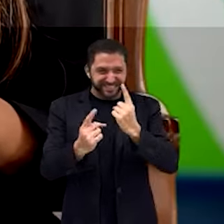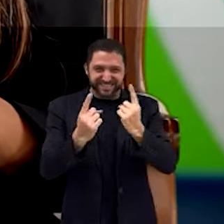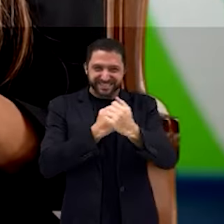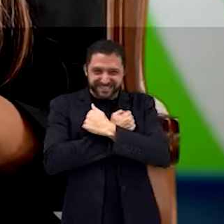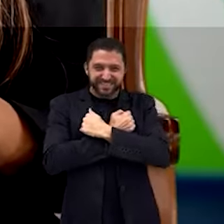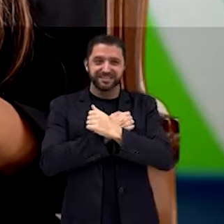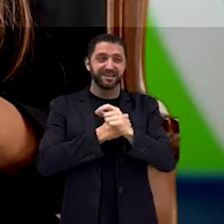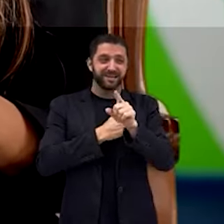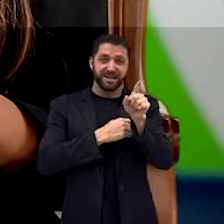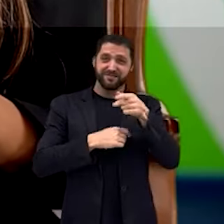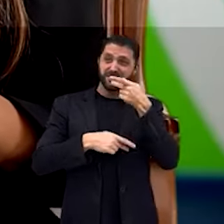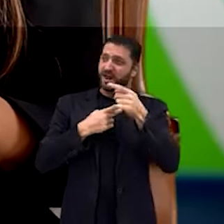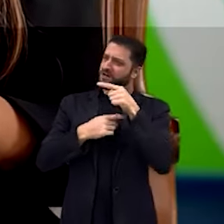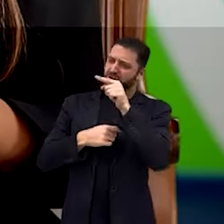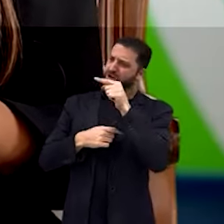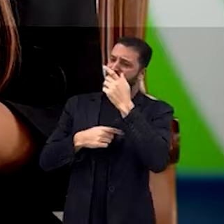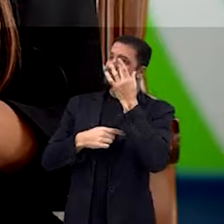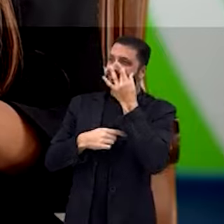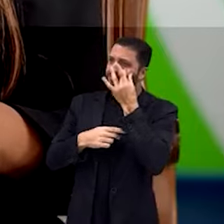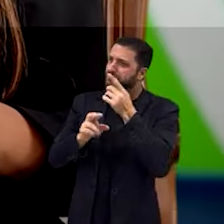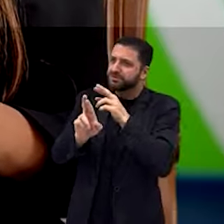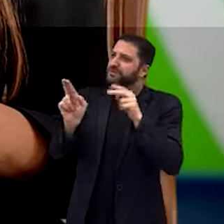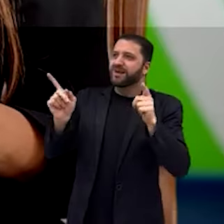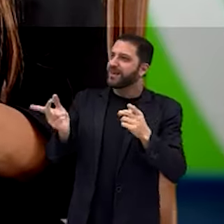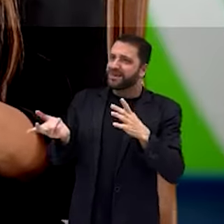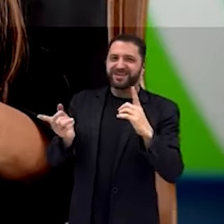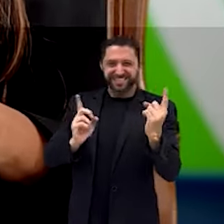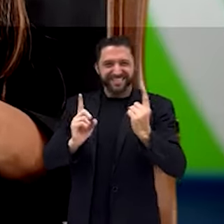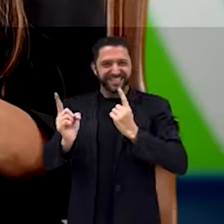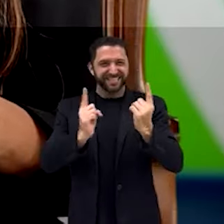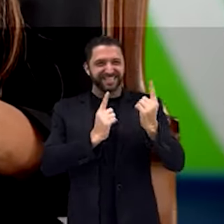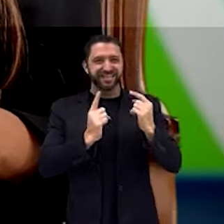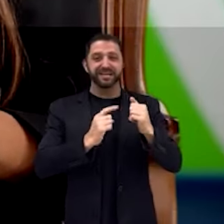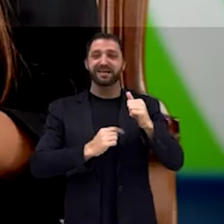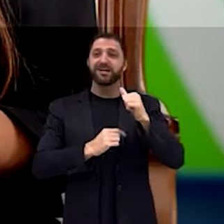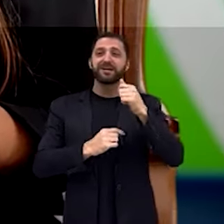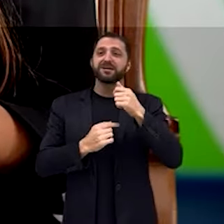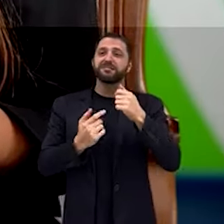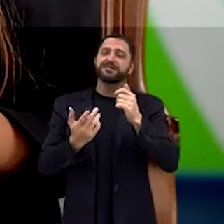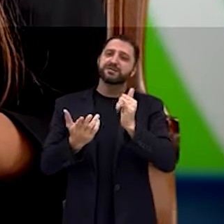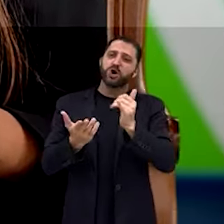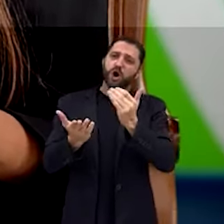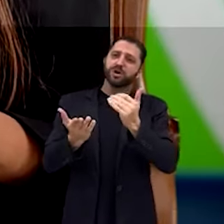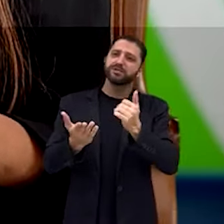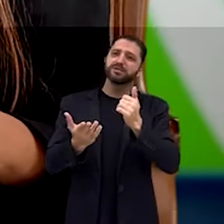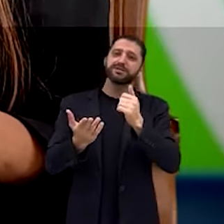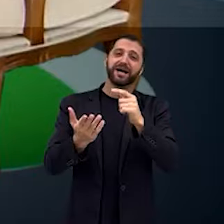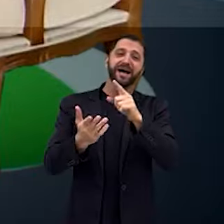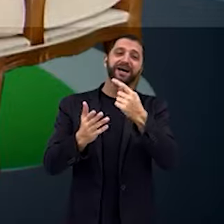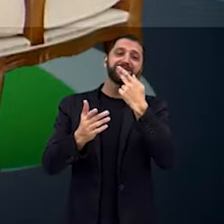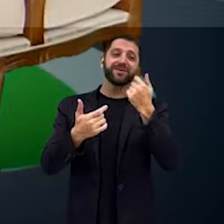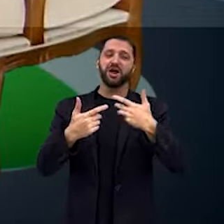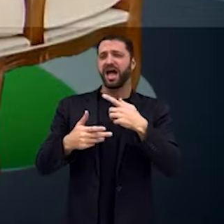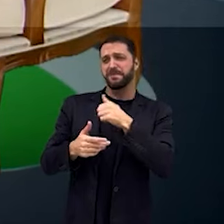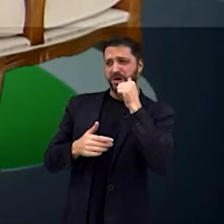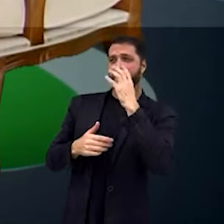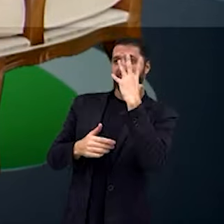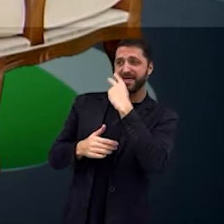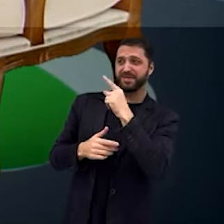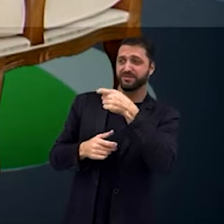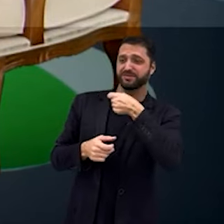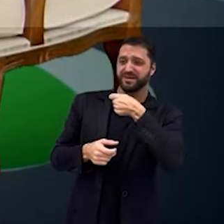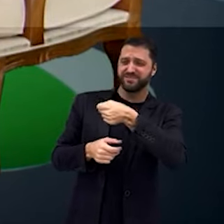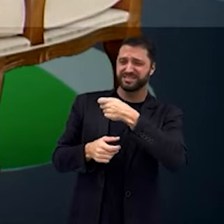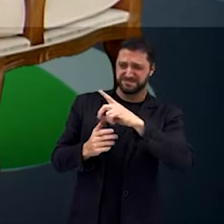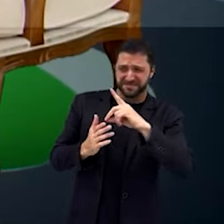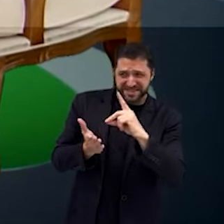elas falavam assim, nossa, você é diferente pessoalmente. Mas me conta, aquelas mulheres lindas que você leva lá no programa, elas